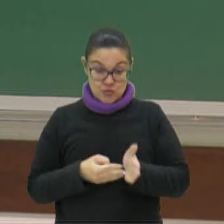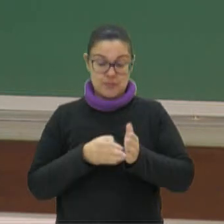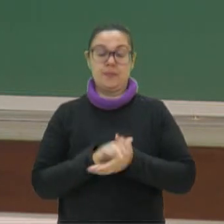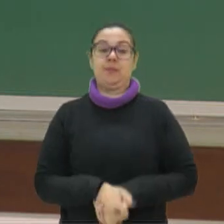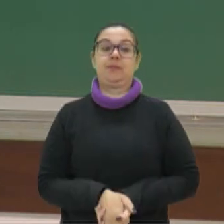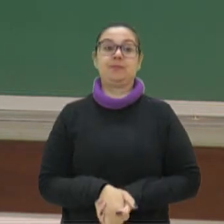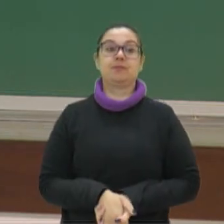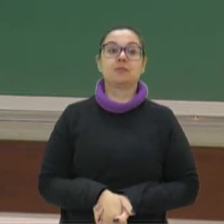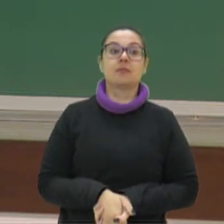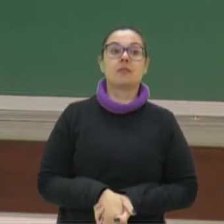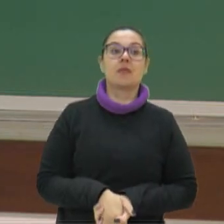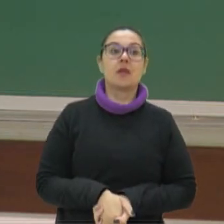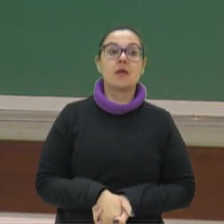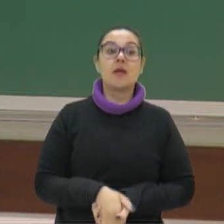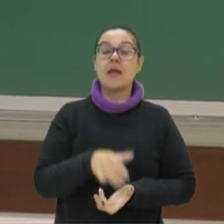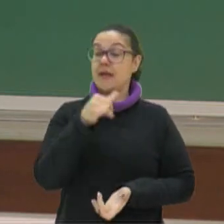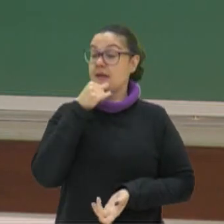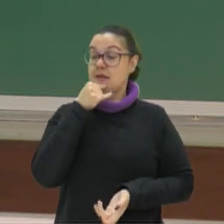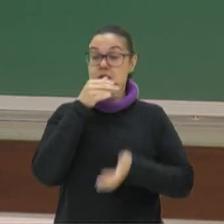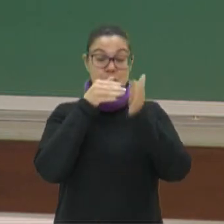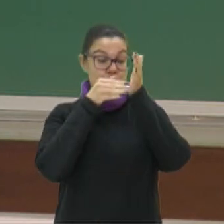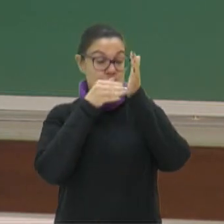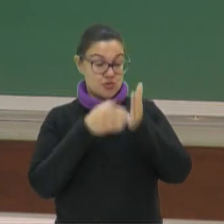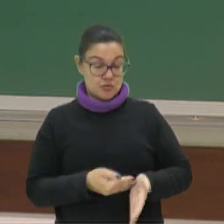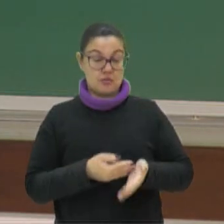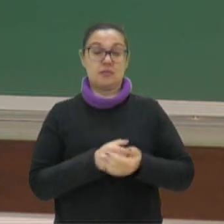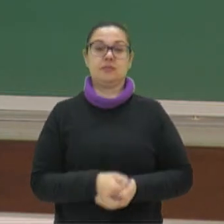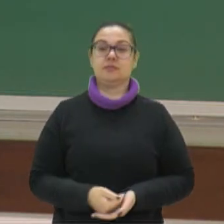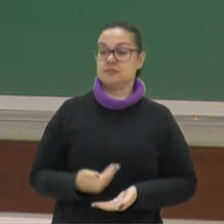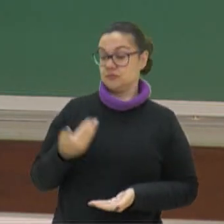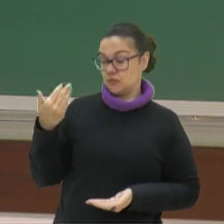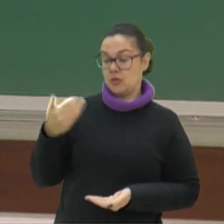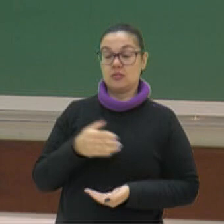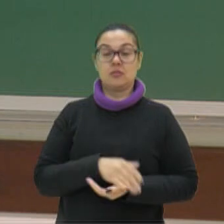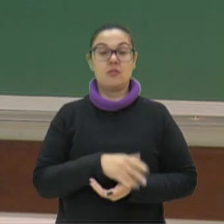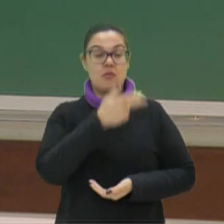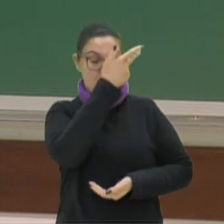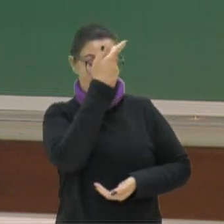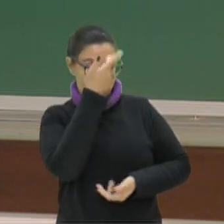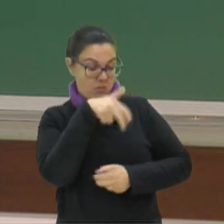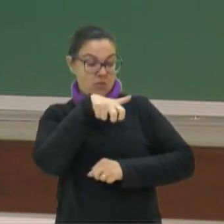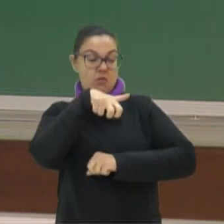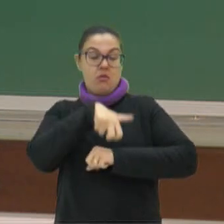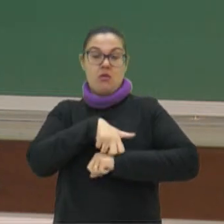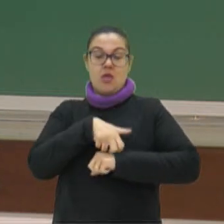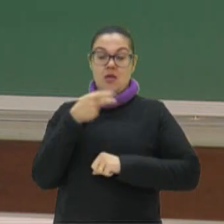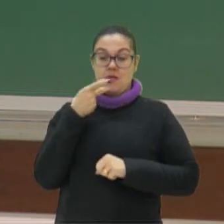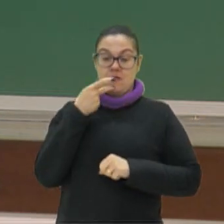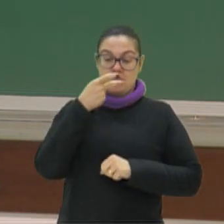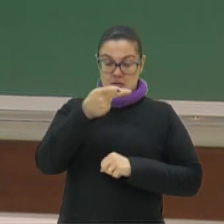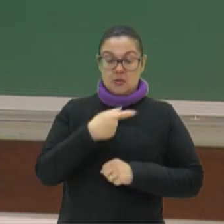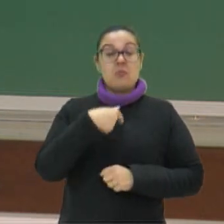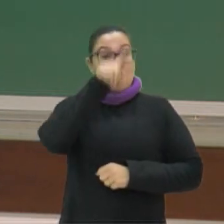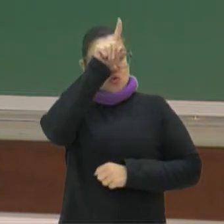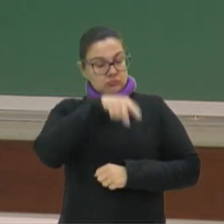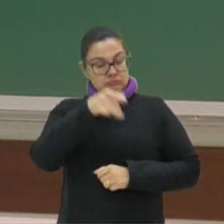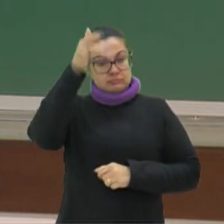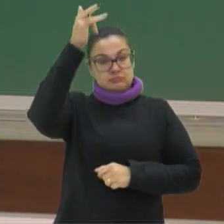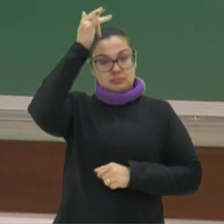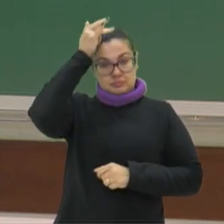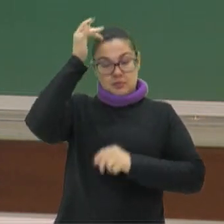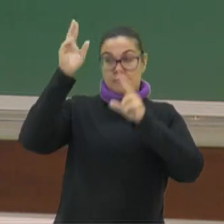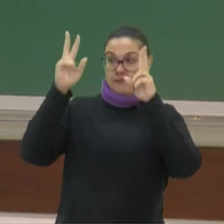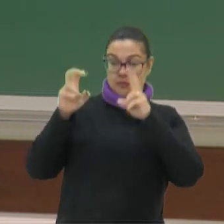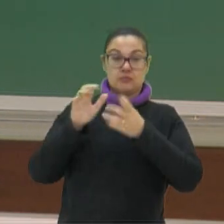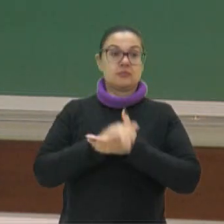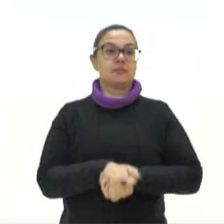beleza? Exemplos de discurso direto. O réu afirmou, abre aspas, sou inocente, fecha